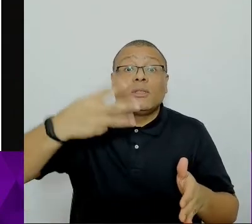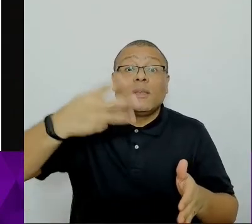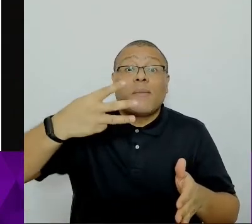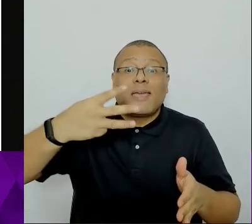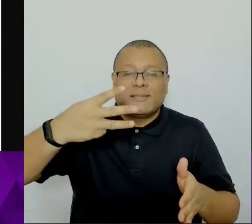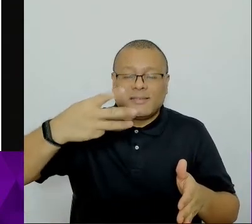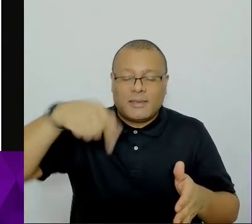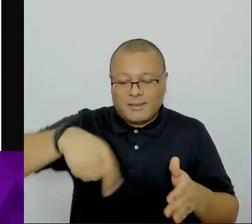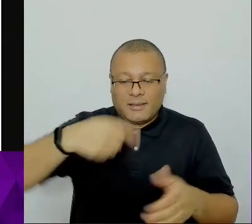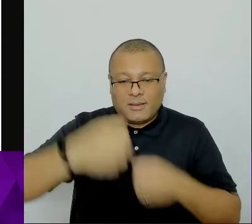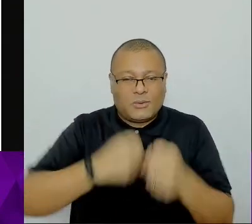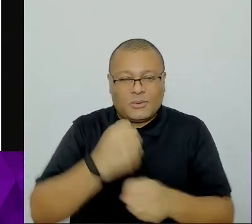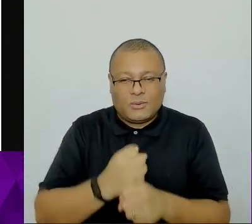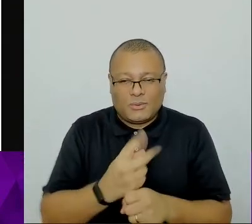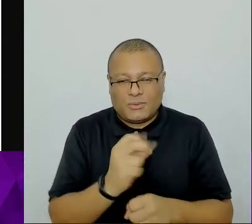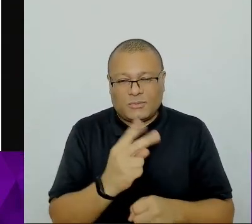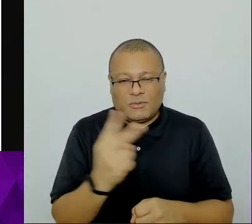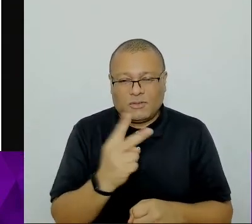desse ano,